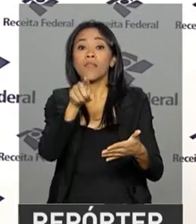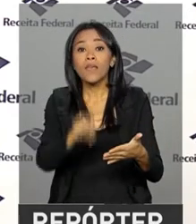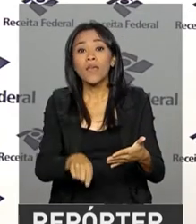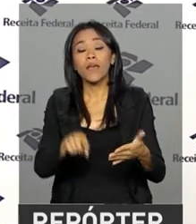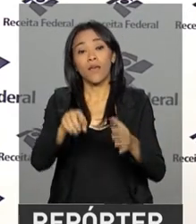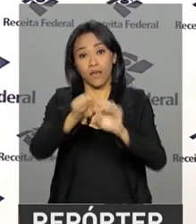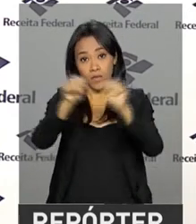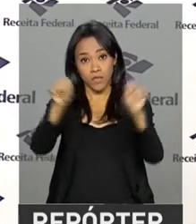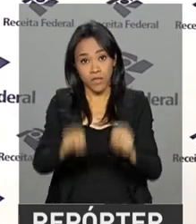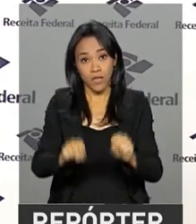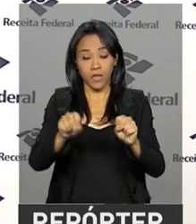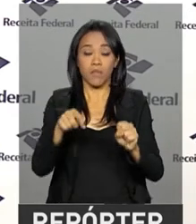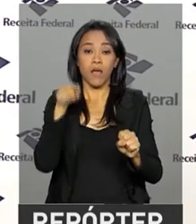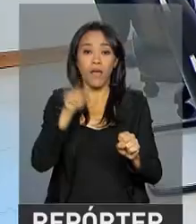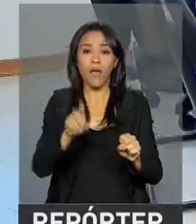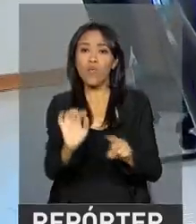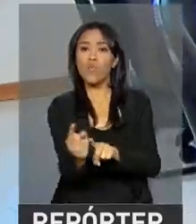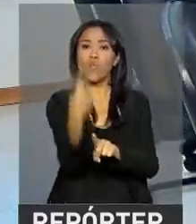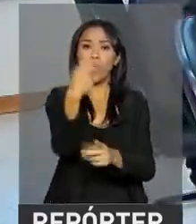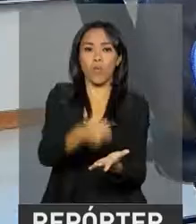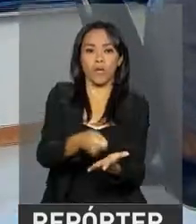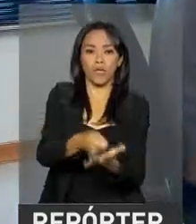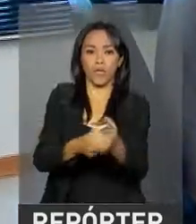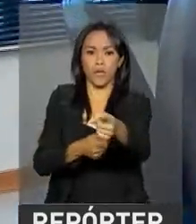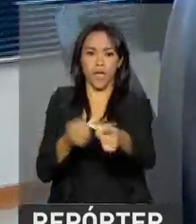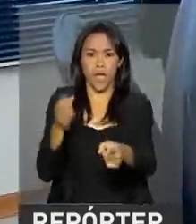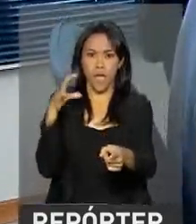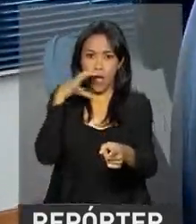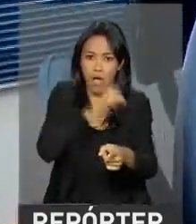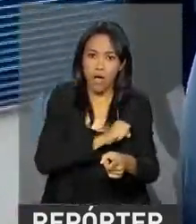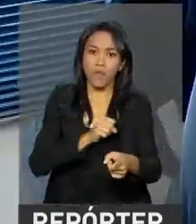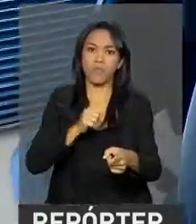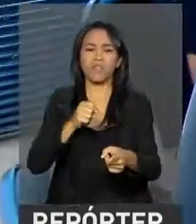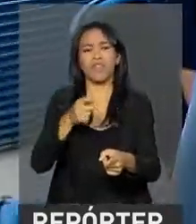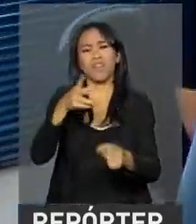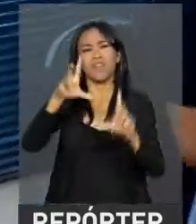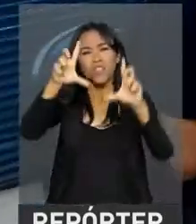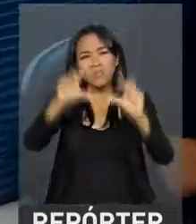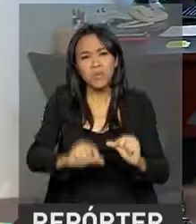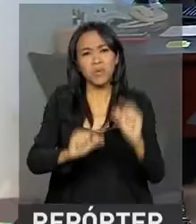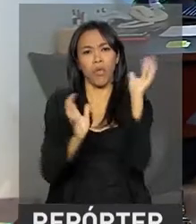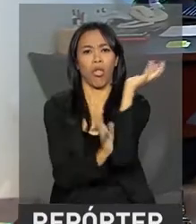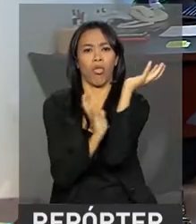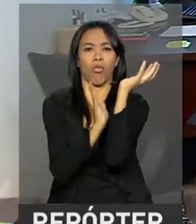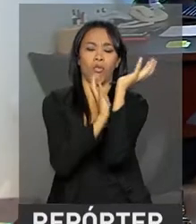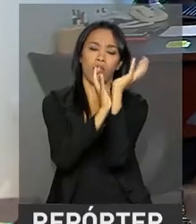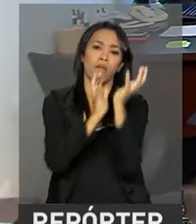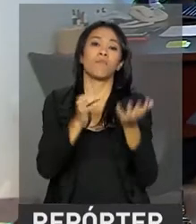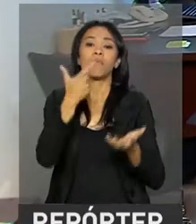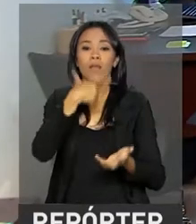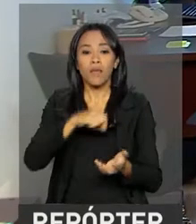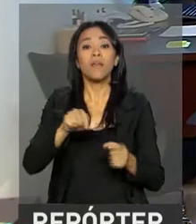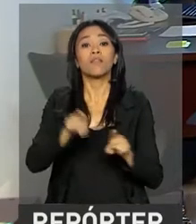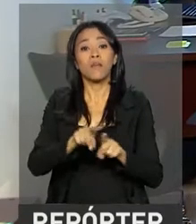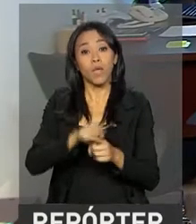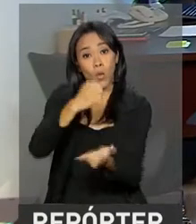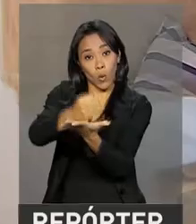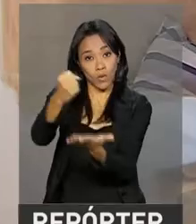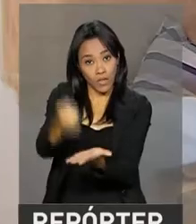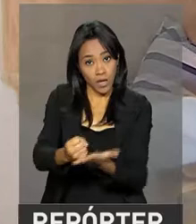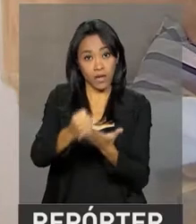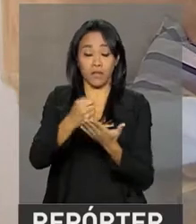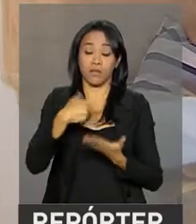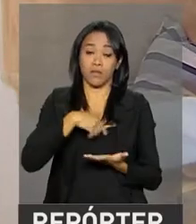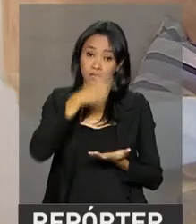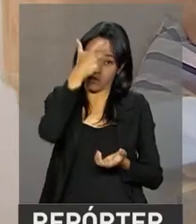em uma única operação mais agilidade e menos burocracia para quem emprega benefícios também para os trabalhadores